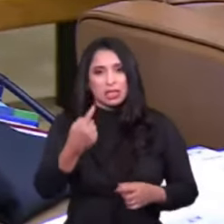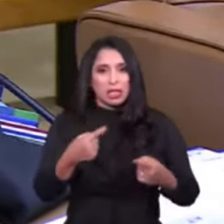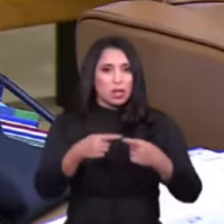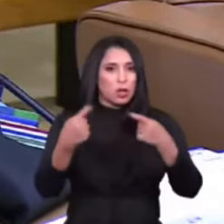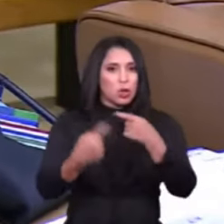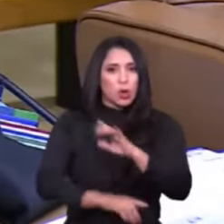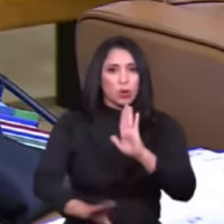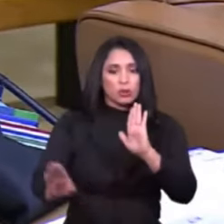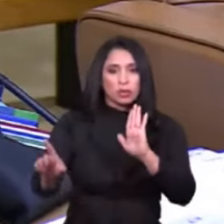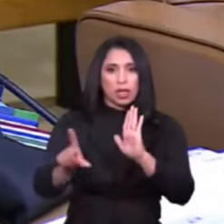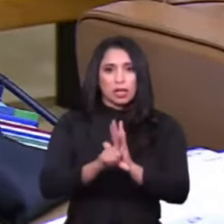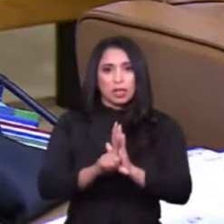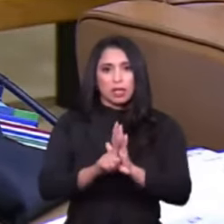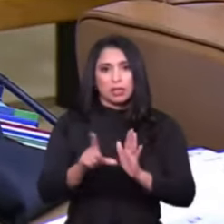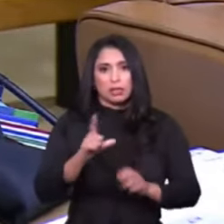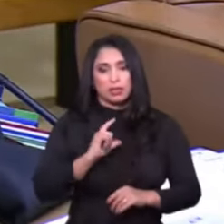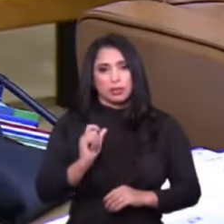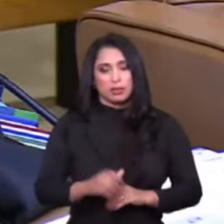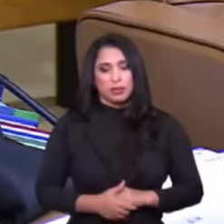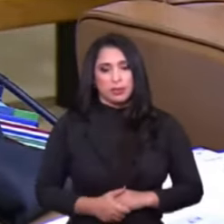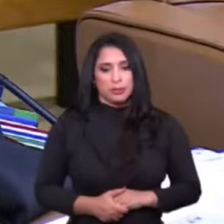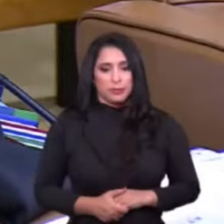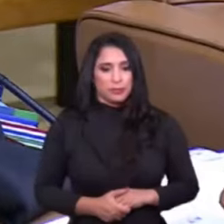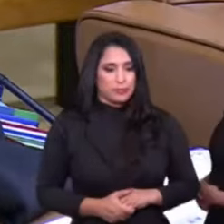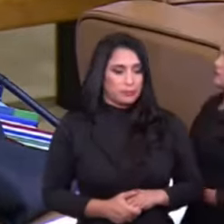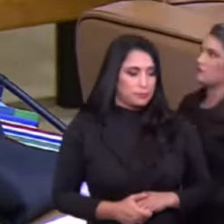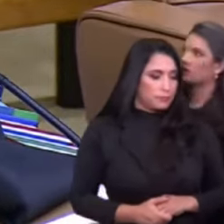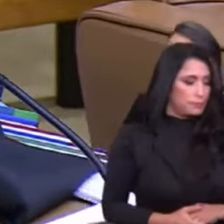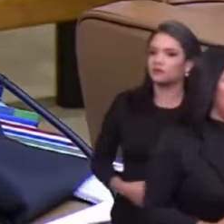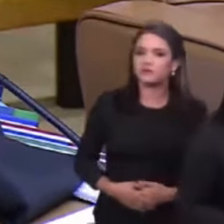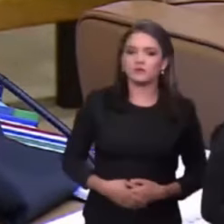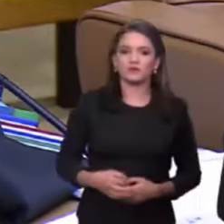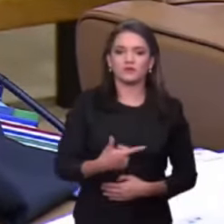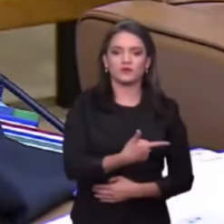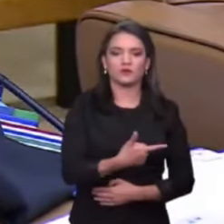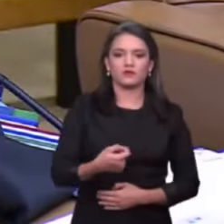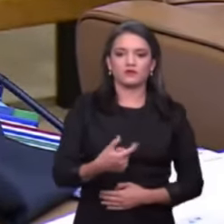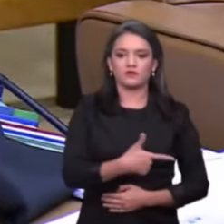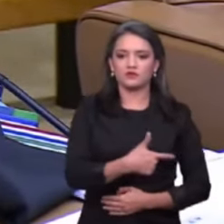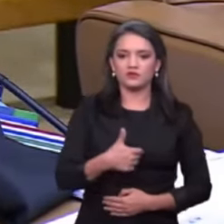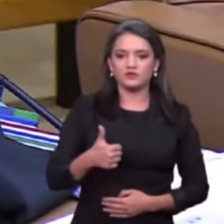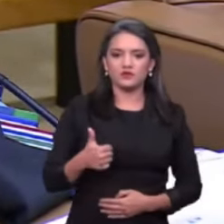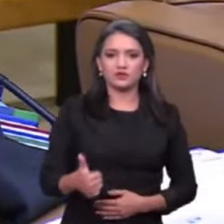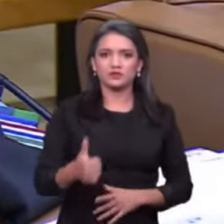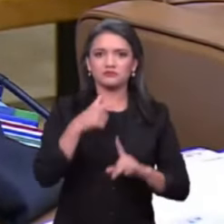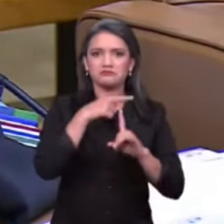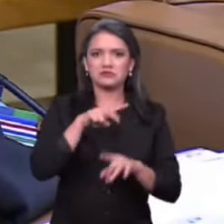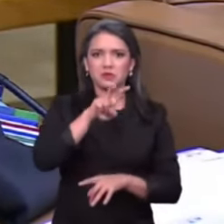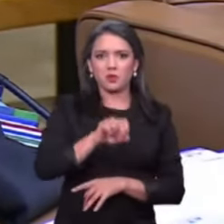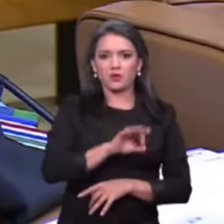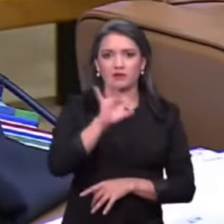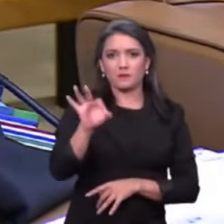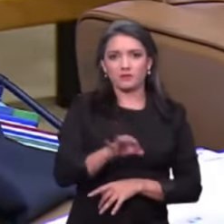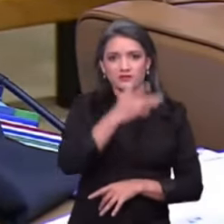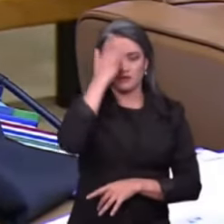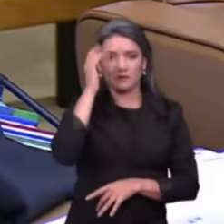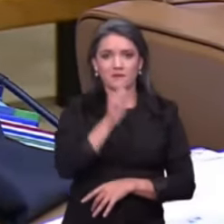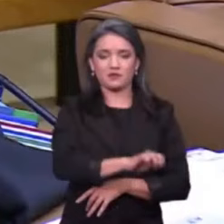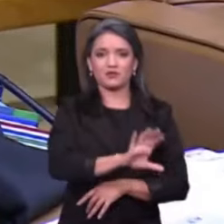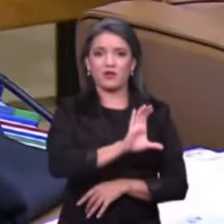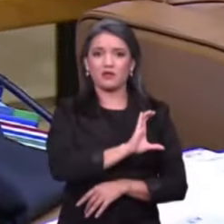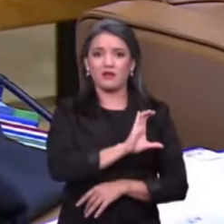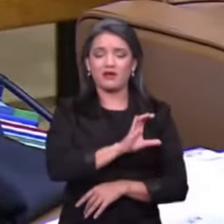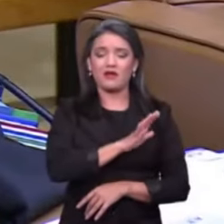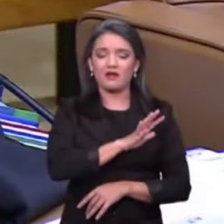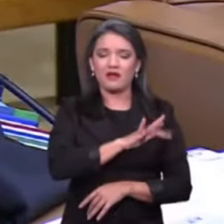2021, quase metade dos canadenses obtiveram sua cannabis para uso não medicinal de